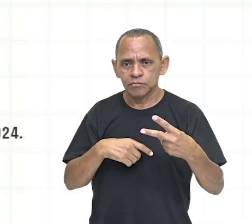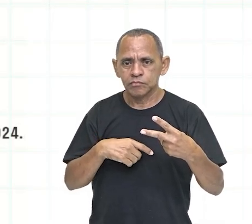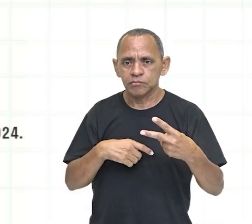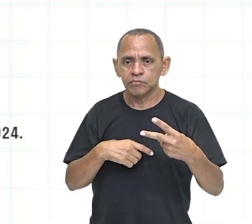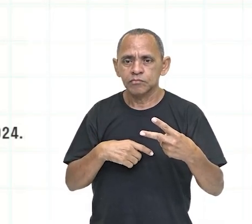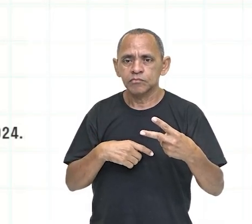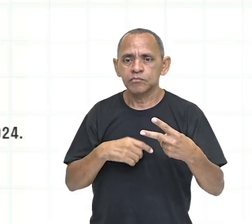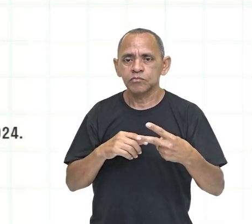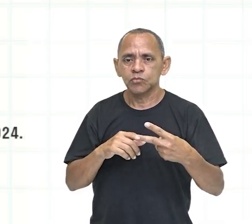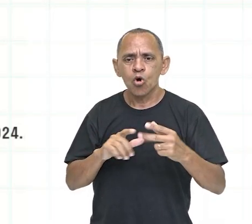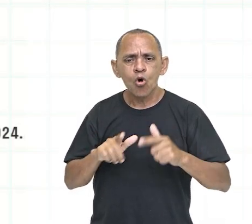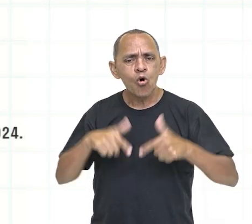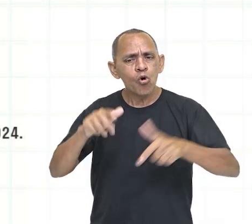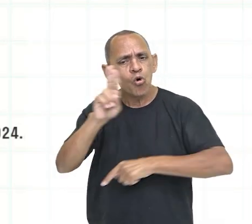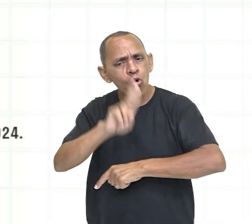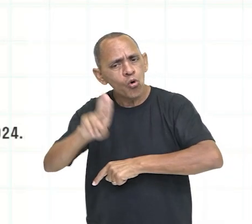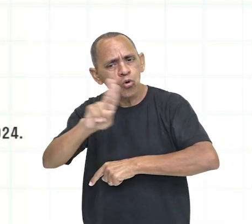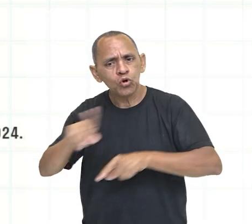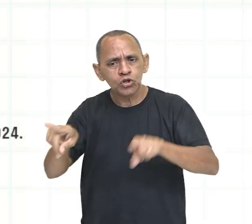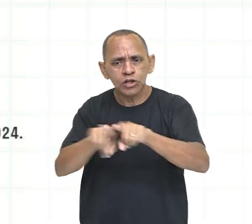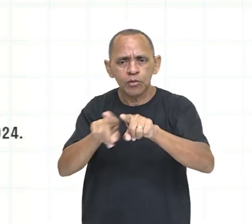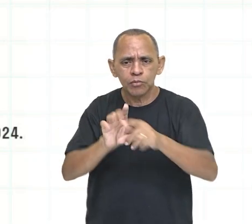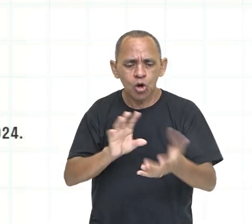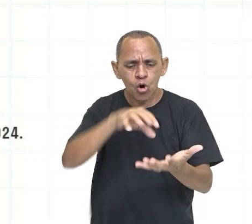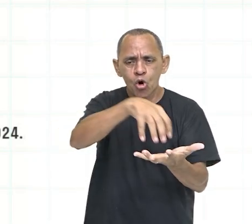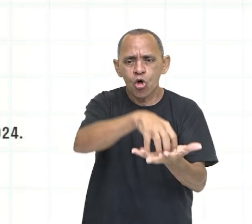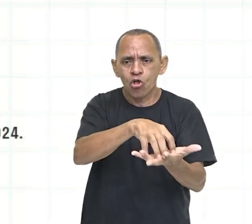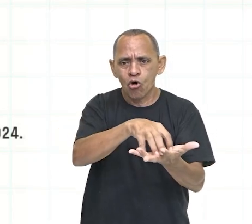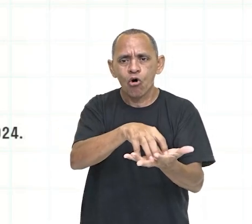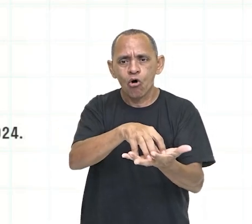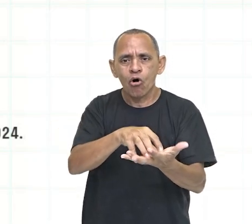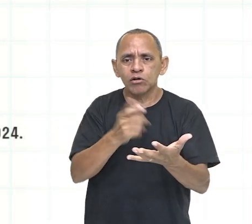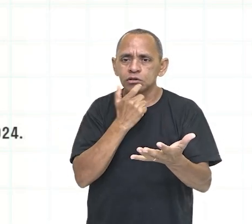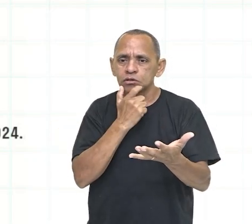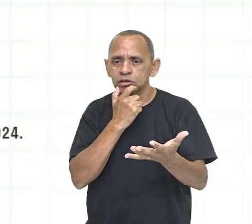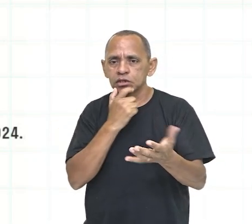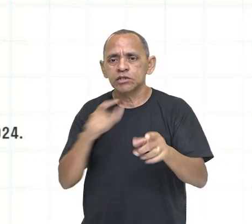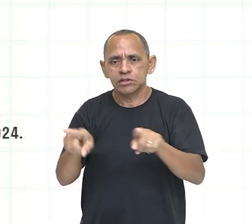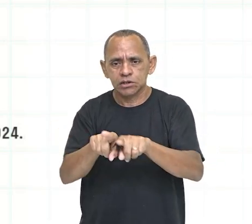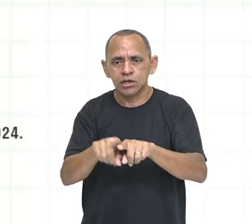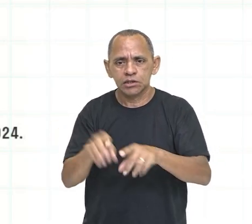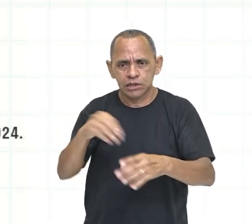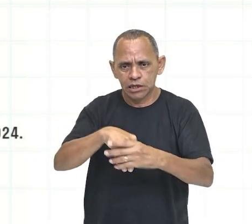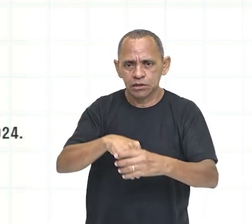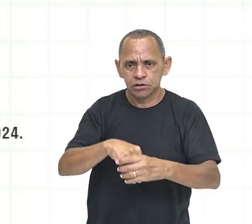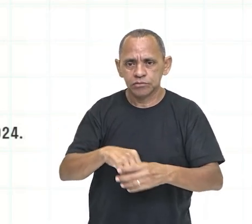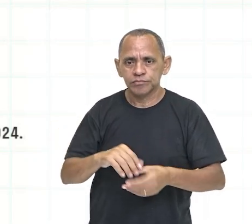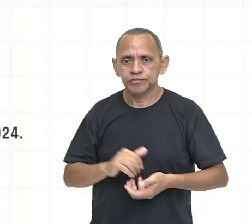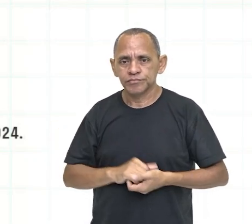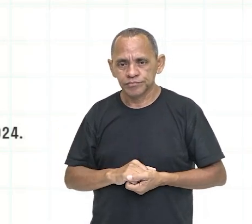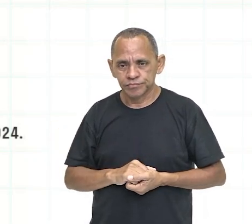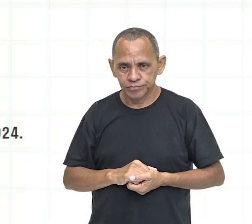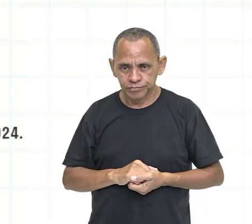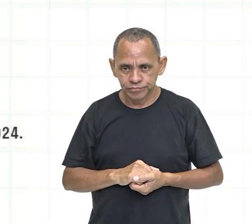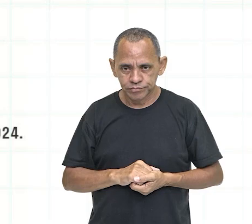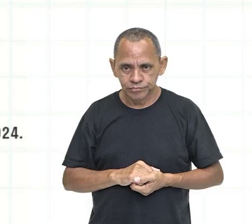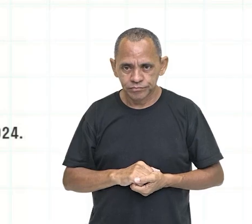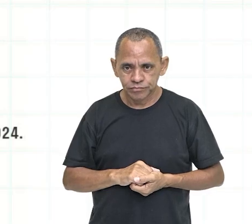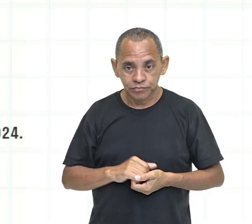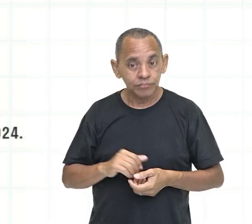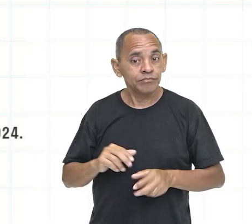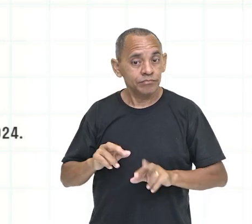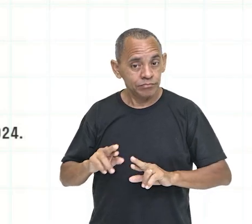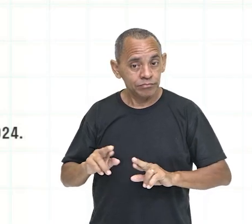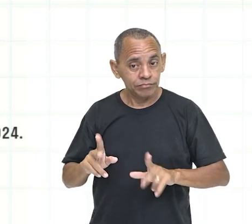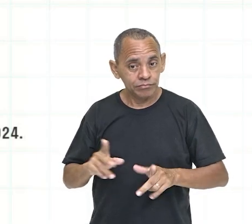nas antigas colônias britânicas e americanas? Não estava falando nada sobre línguas, não é? Bem diferente. Letra